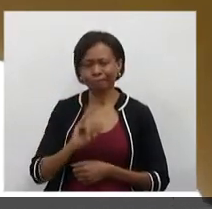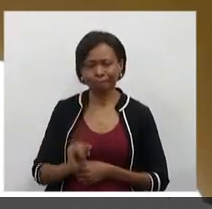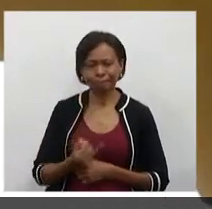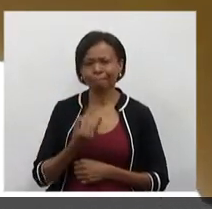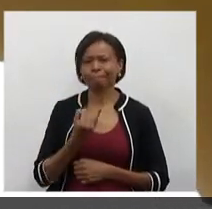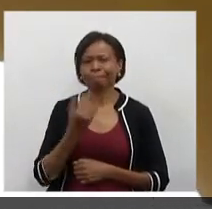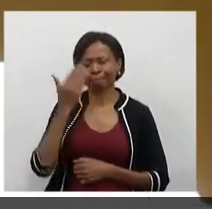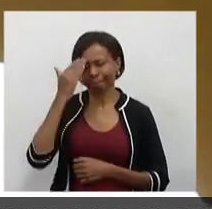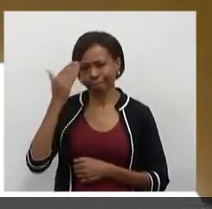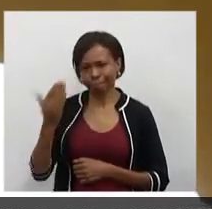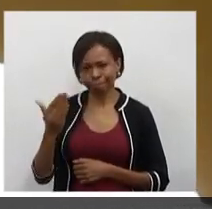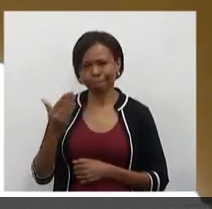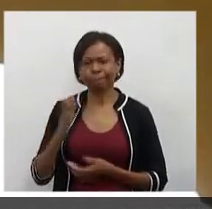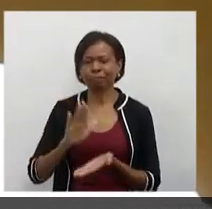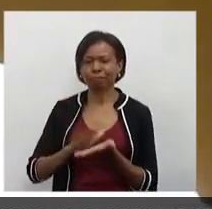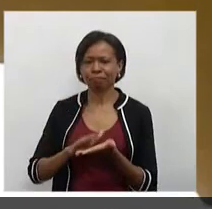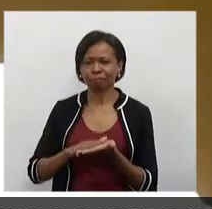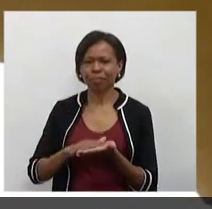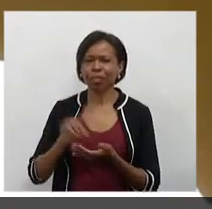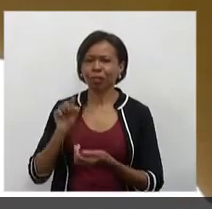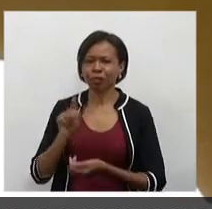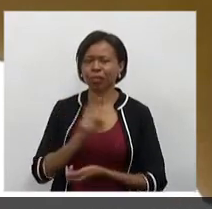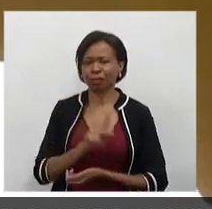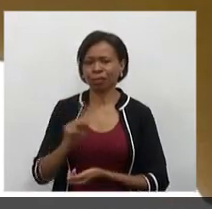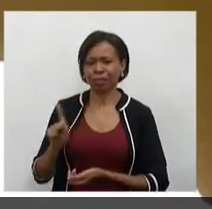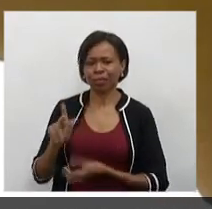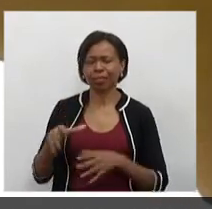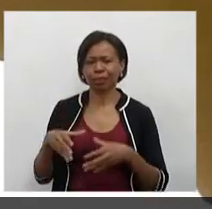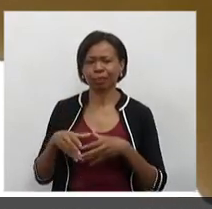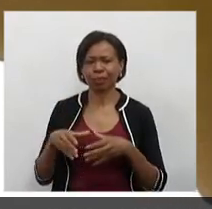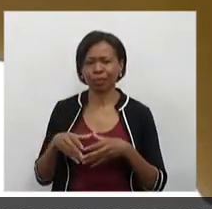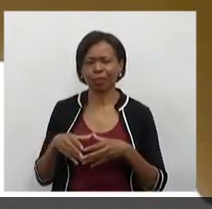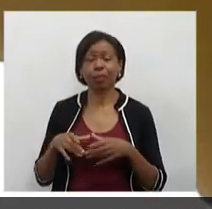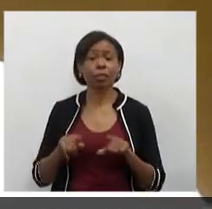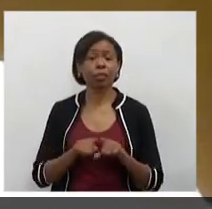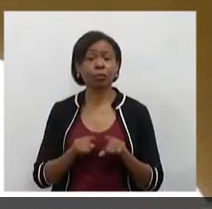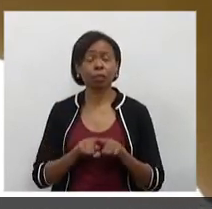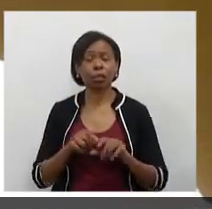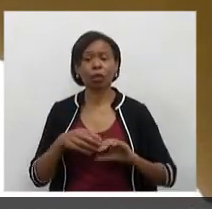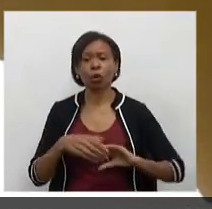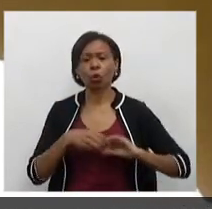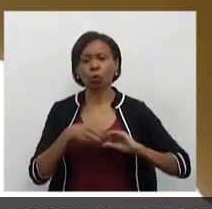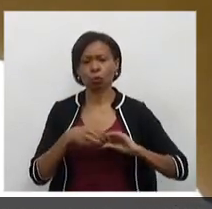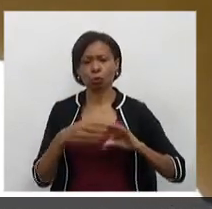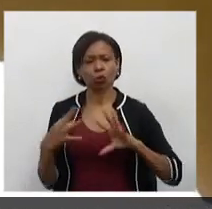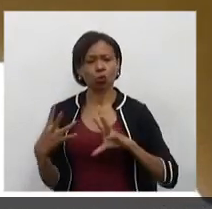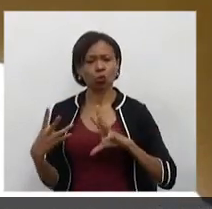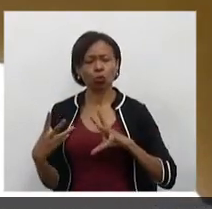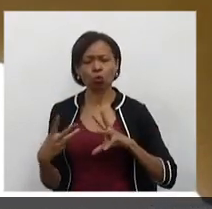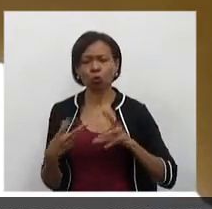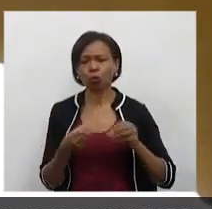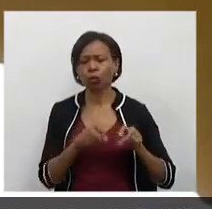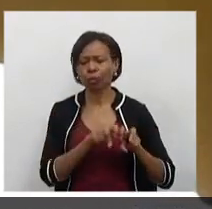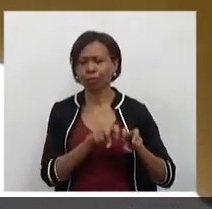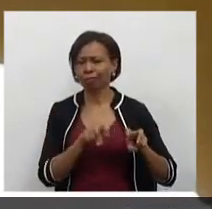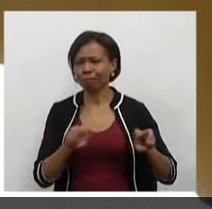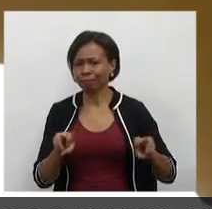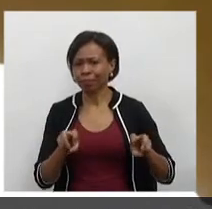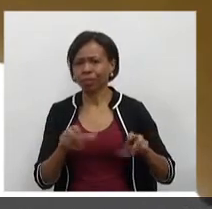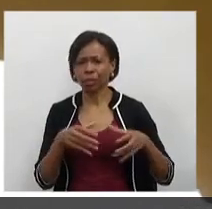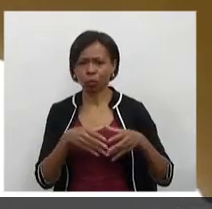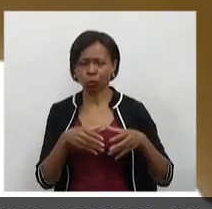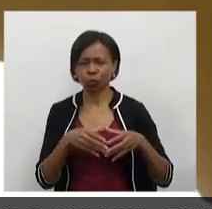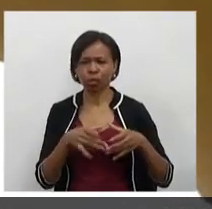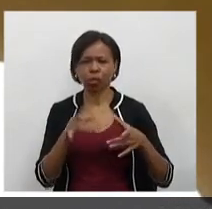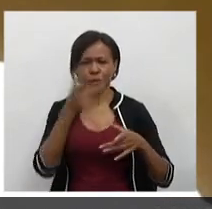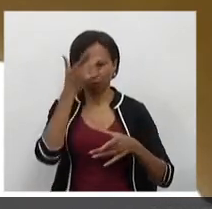pelo trabalho à frente dessa comissão. Em seu nome, eu quero cumprimentar a toda a bancada aí da comissão, da Assembleia e